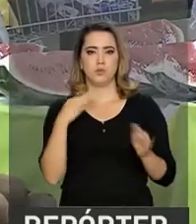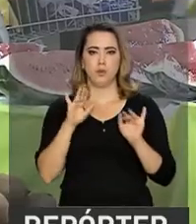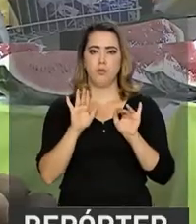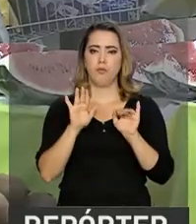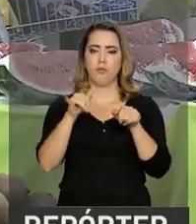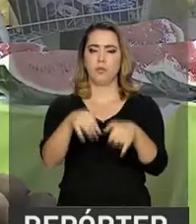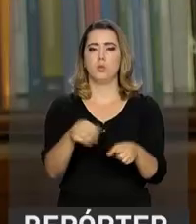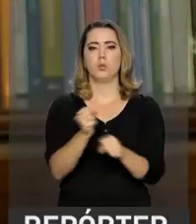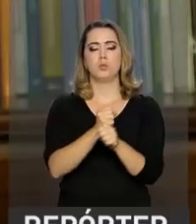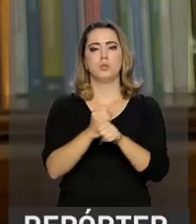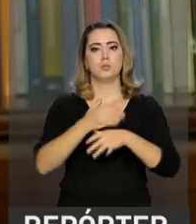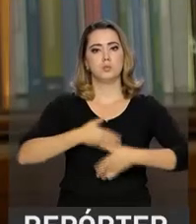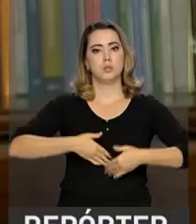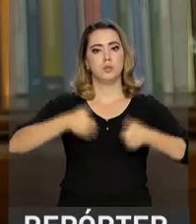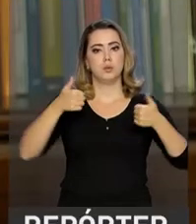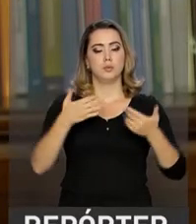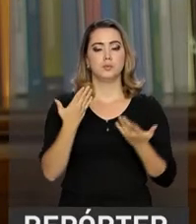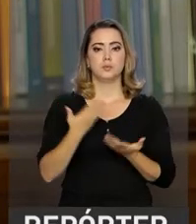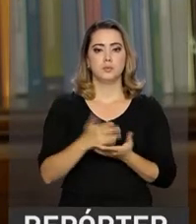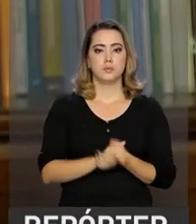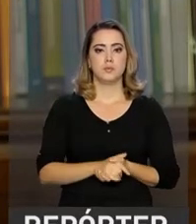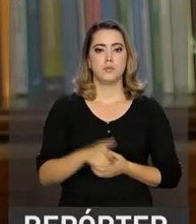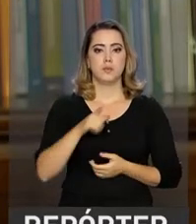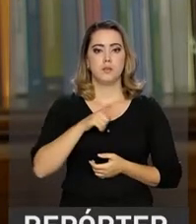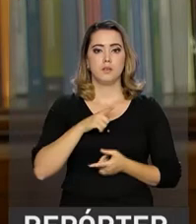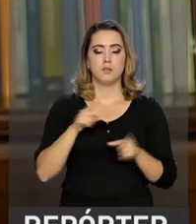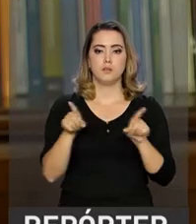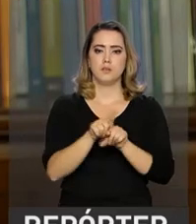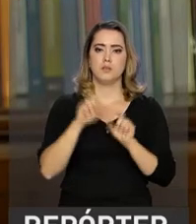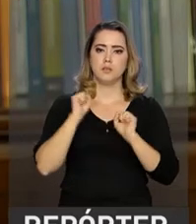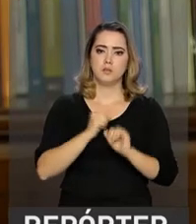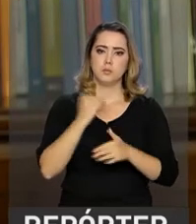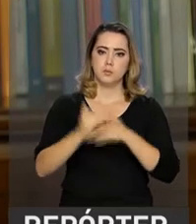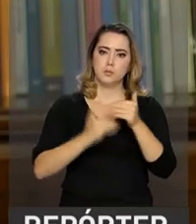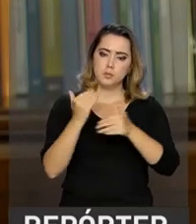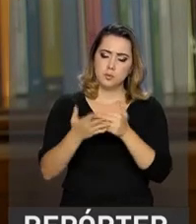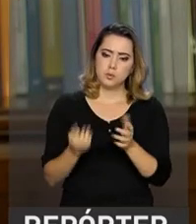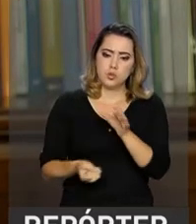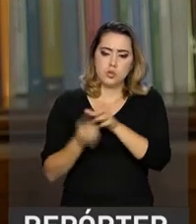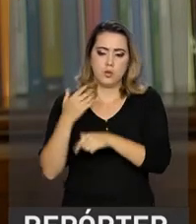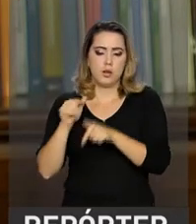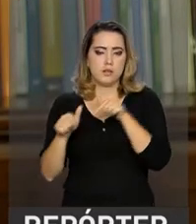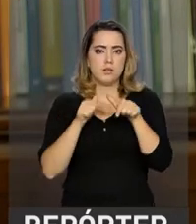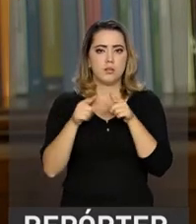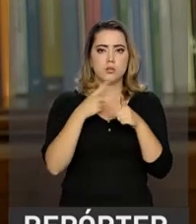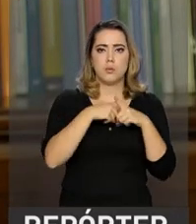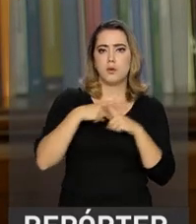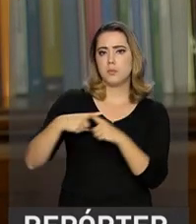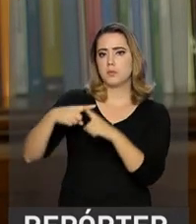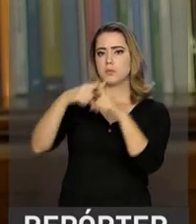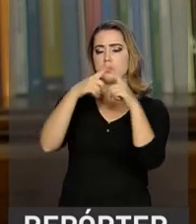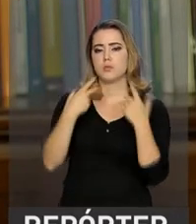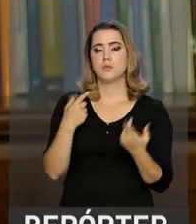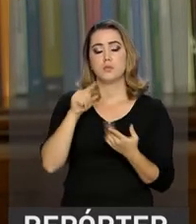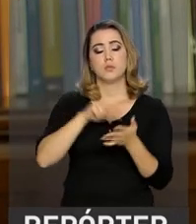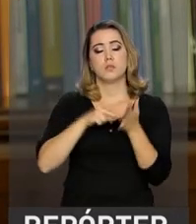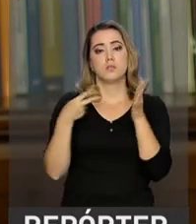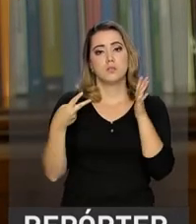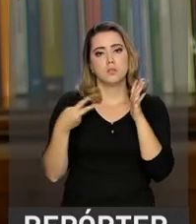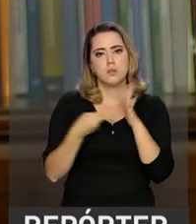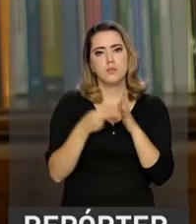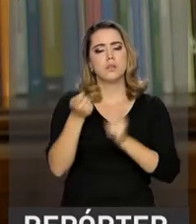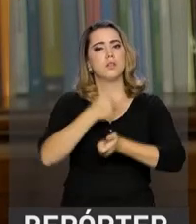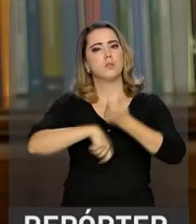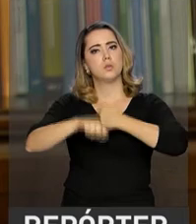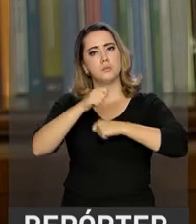ano é ainda melhor. Tendo continuidade nesses últimos meses de geração positiva de emprego, significa que a economia